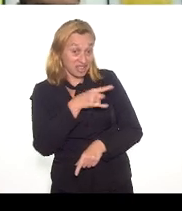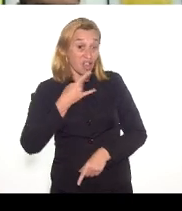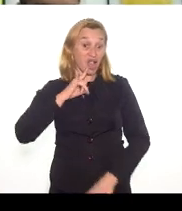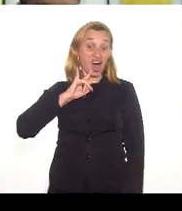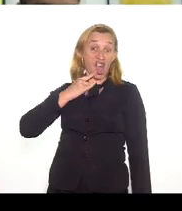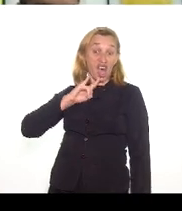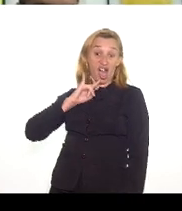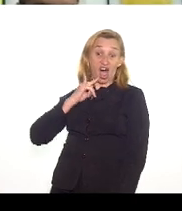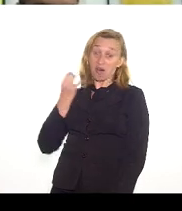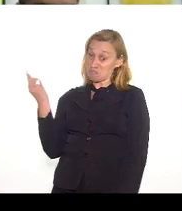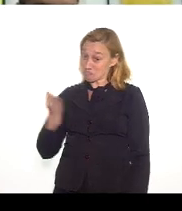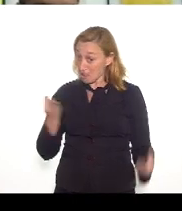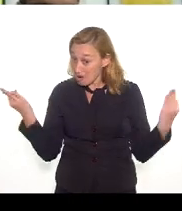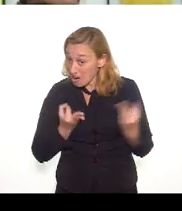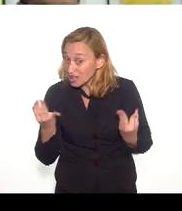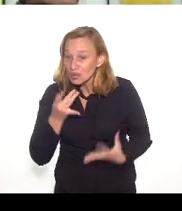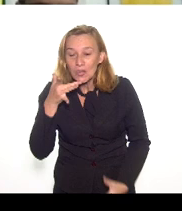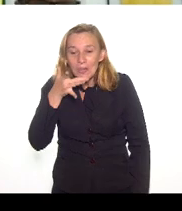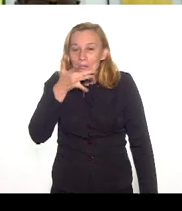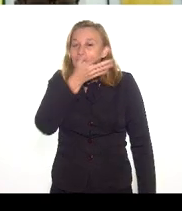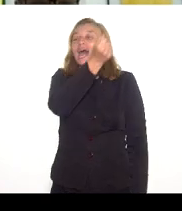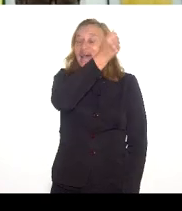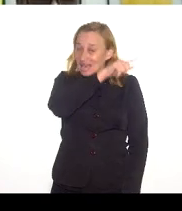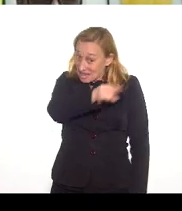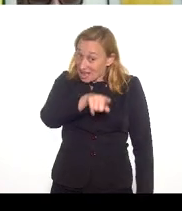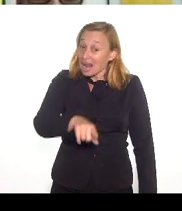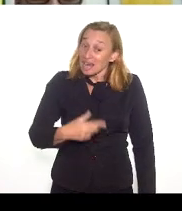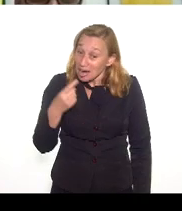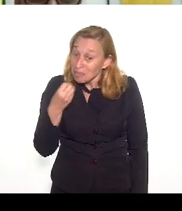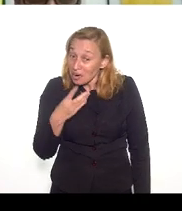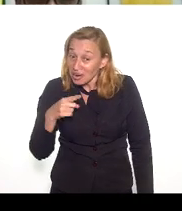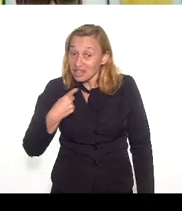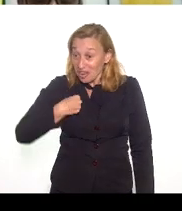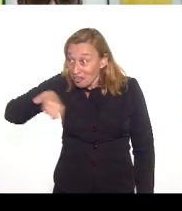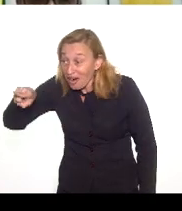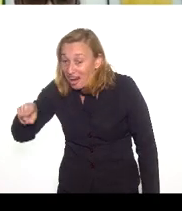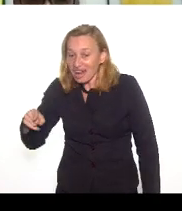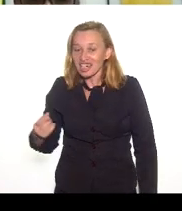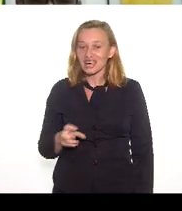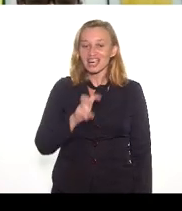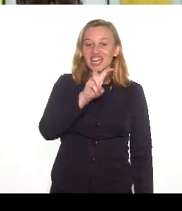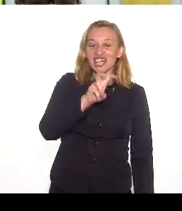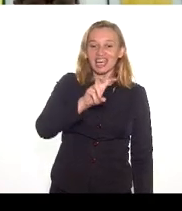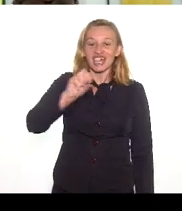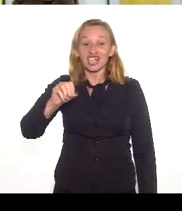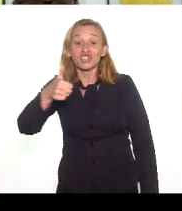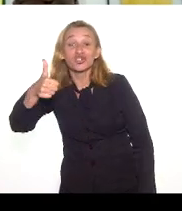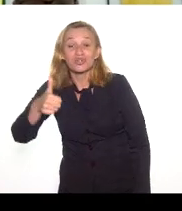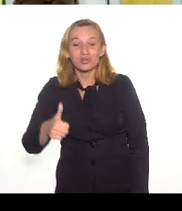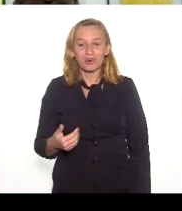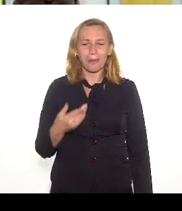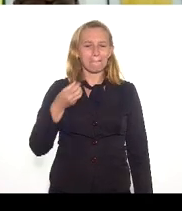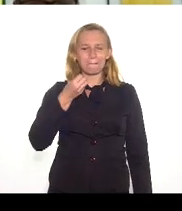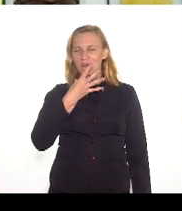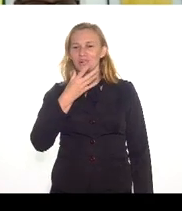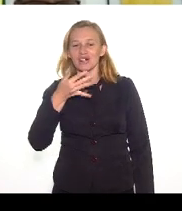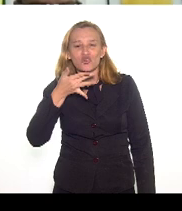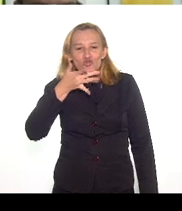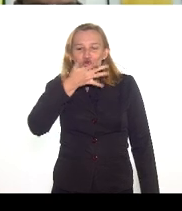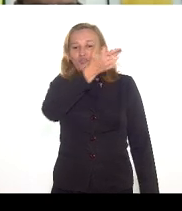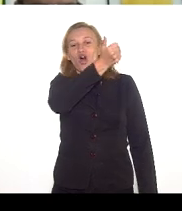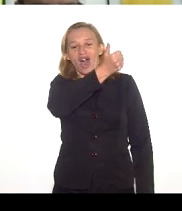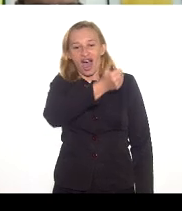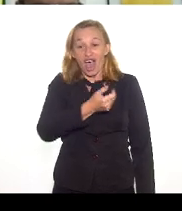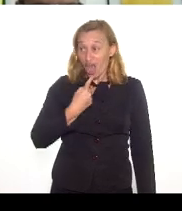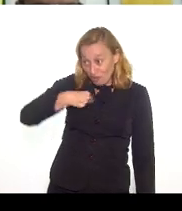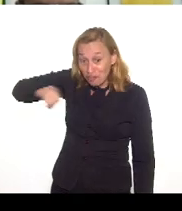de frio. 501. Qual é o gabinete dele? 501. Beijo.